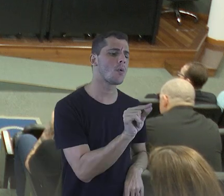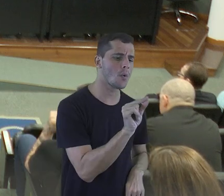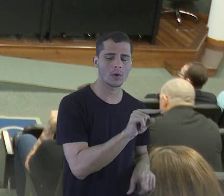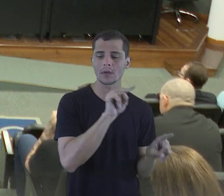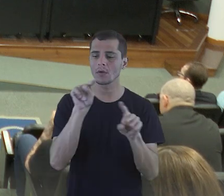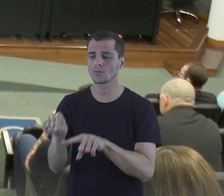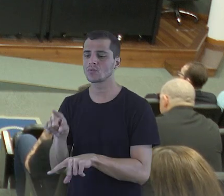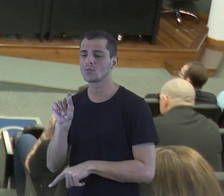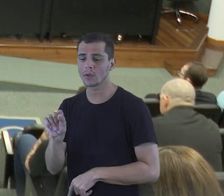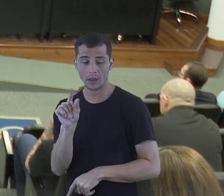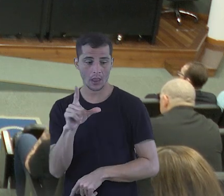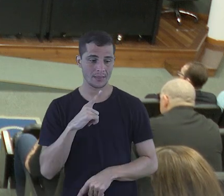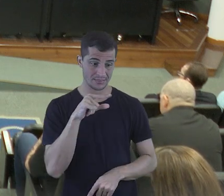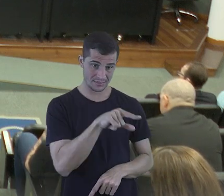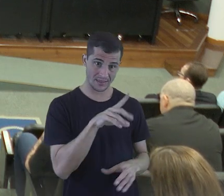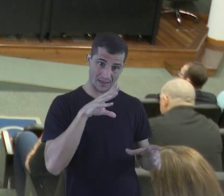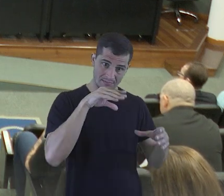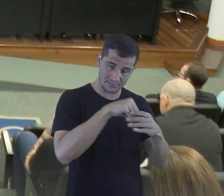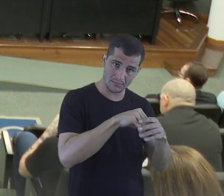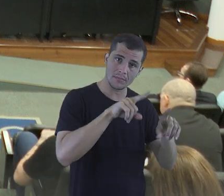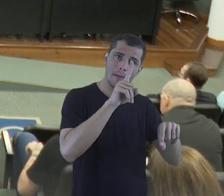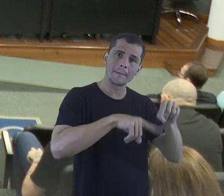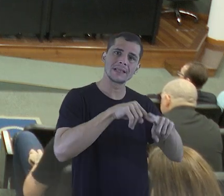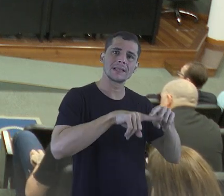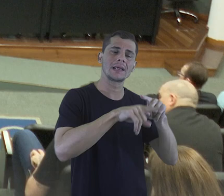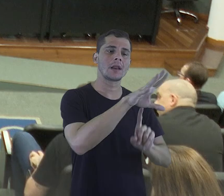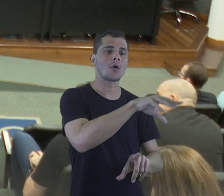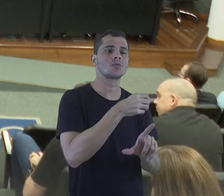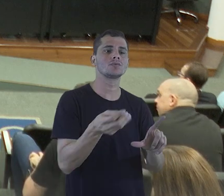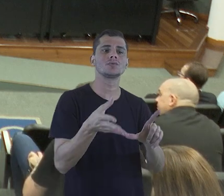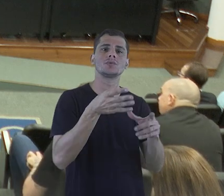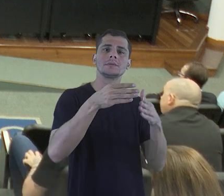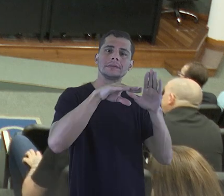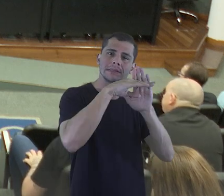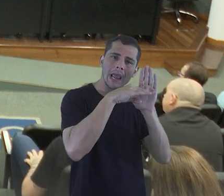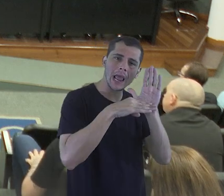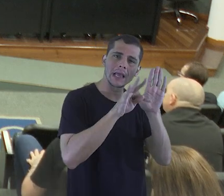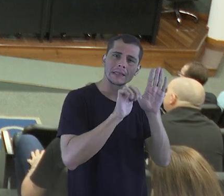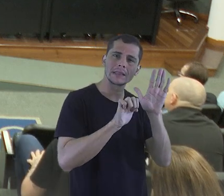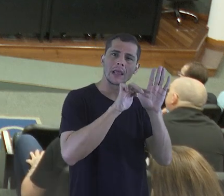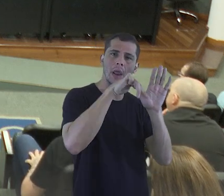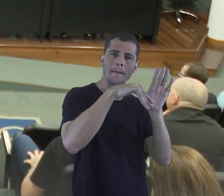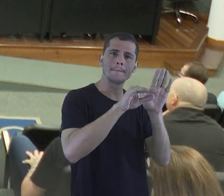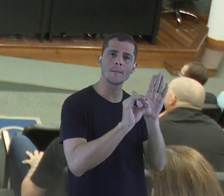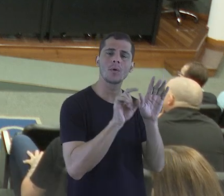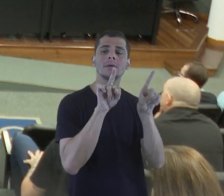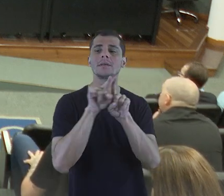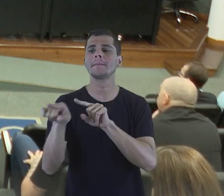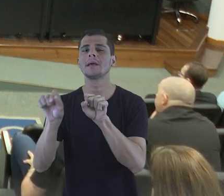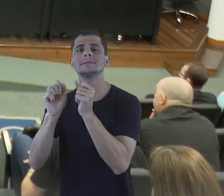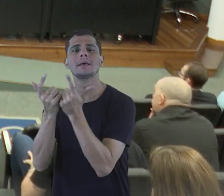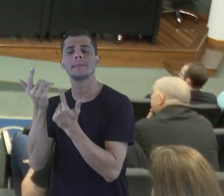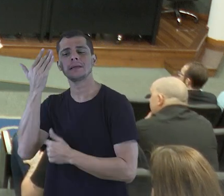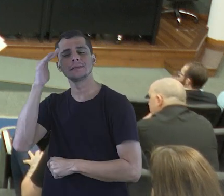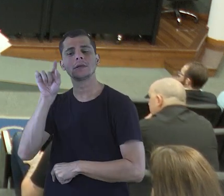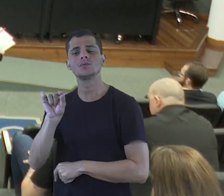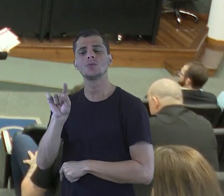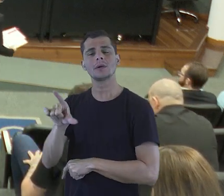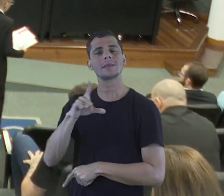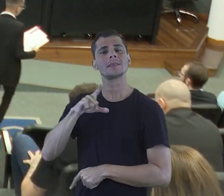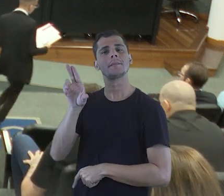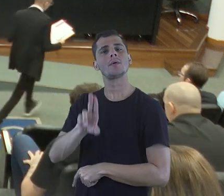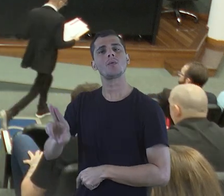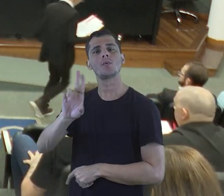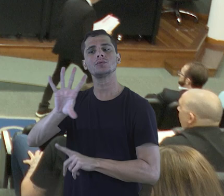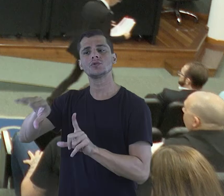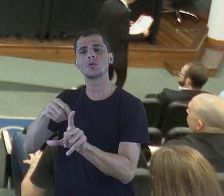do que será objeto de termo de compartilhamento e o que é entendido pela assembleia como uso compartilhado da